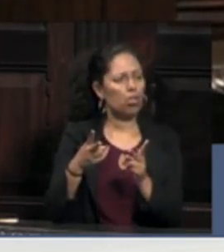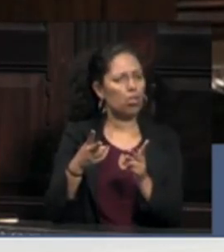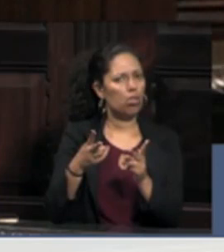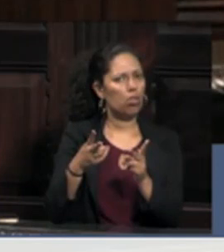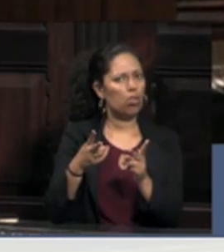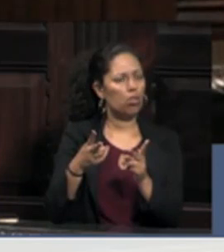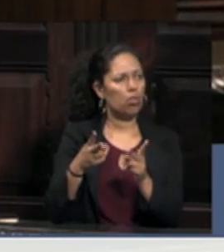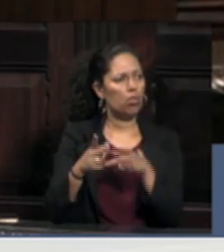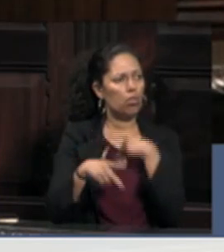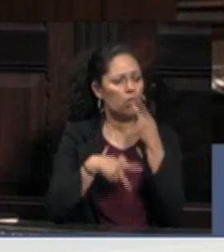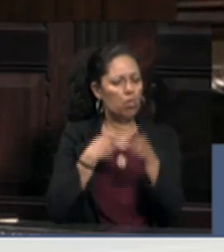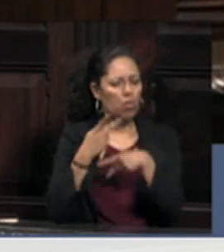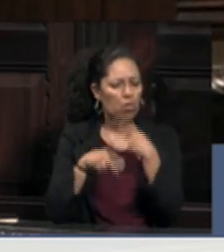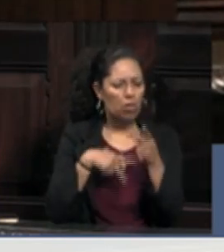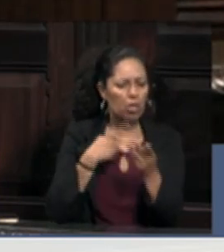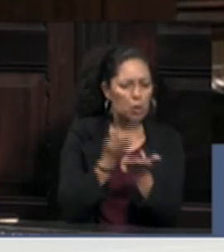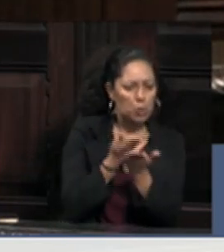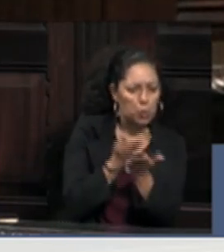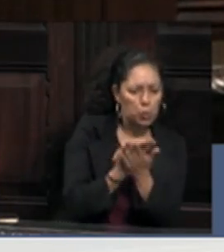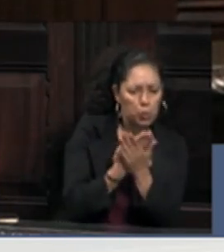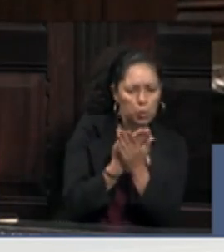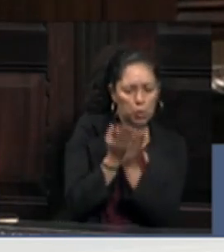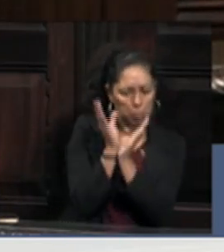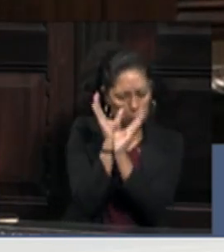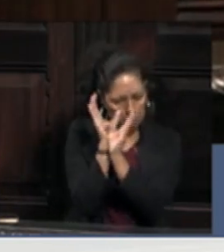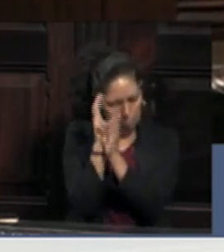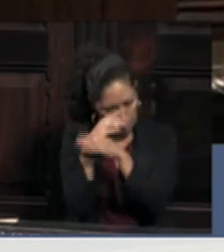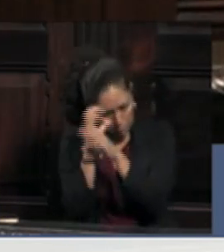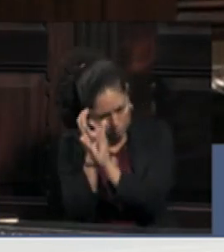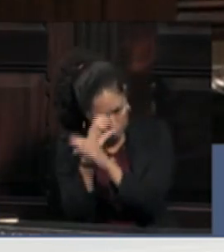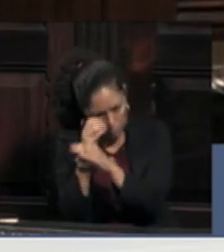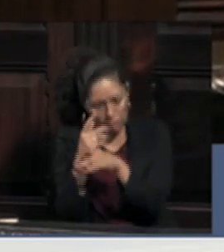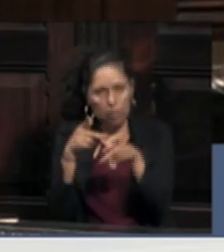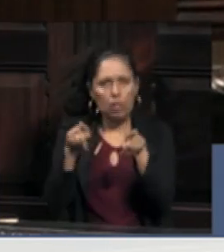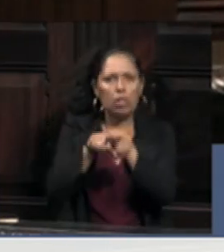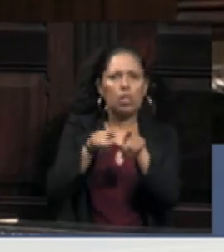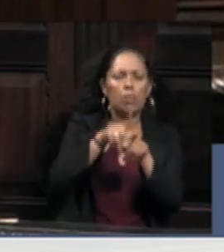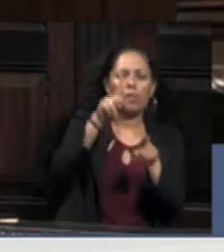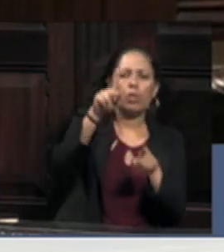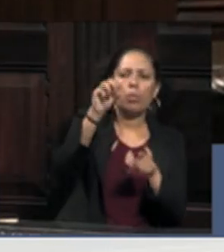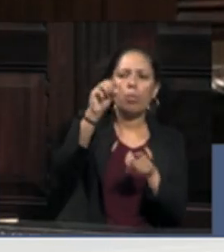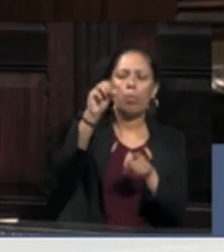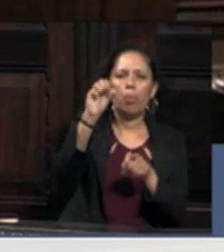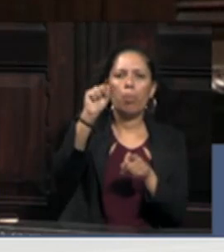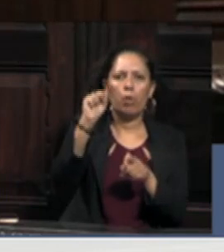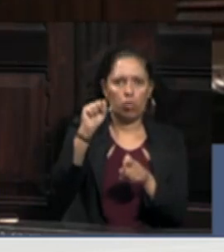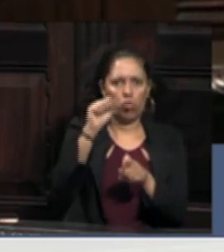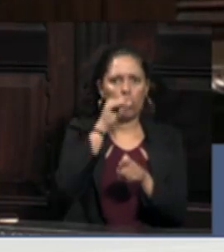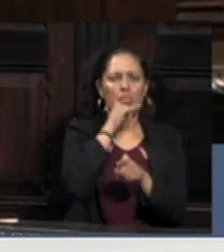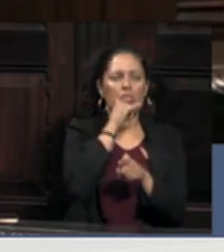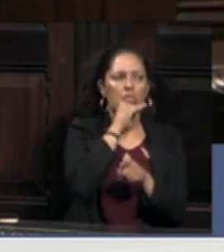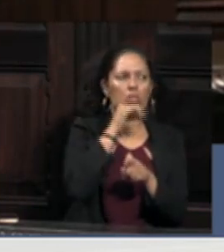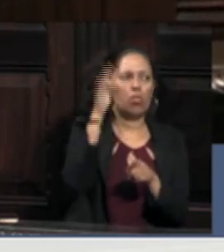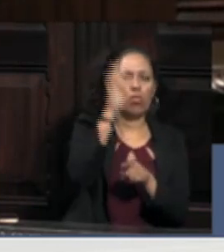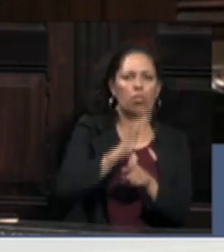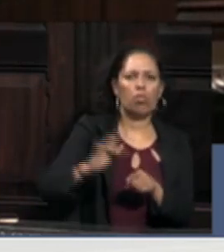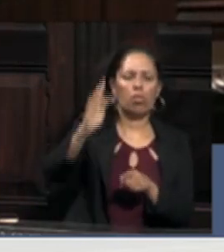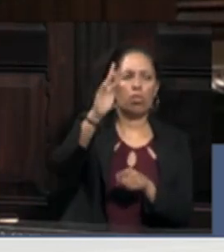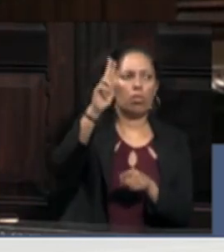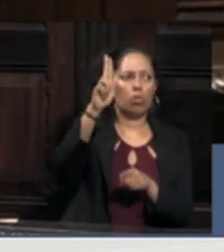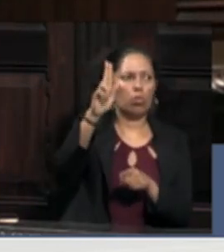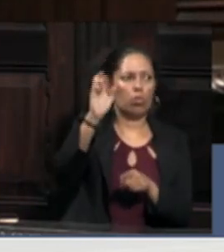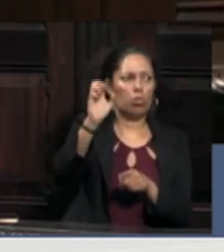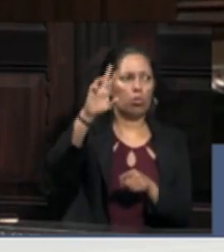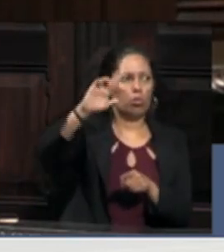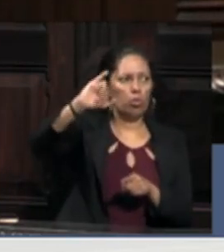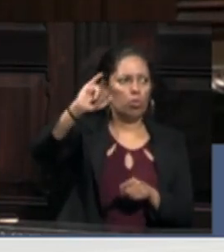ensino, pesquisa e extensão, como na UERJ de São Gonçalo, inclusive na sua São Gonçalo querida,